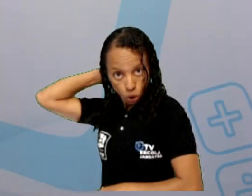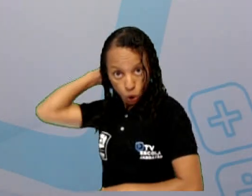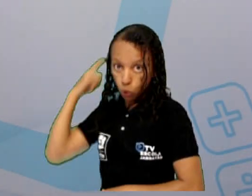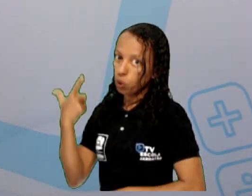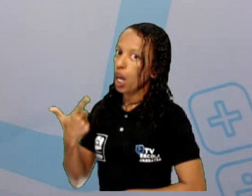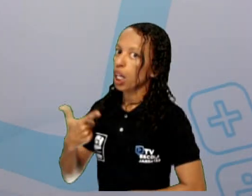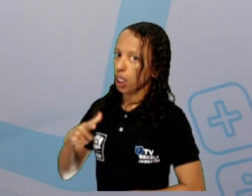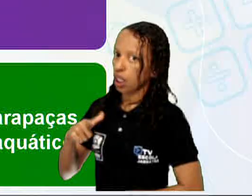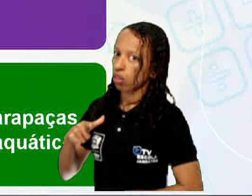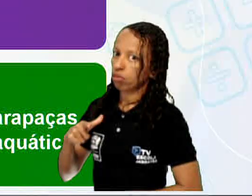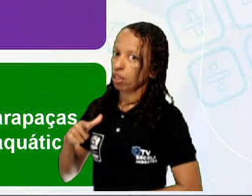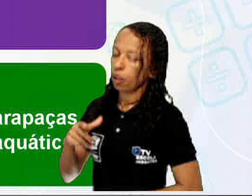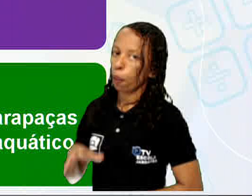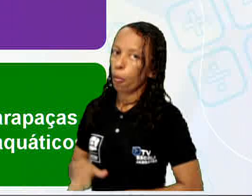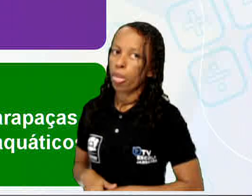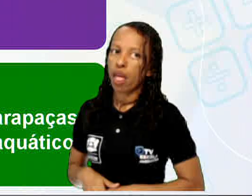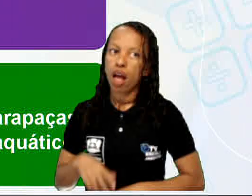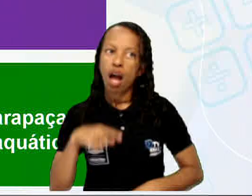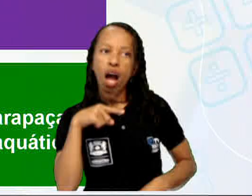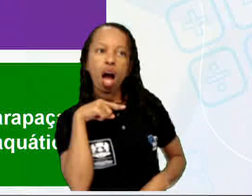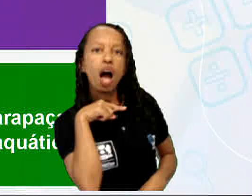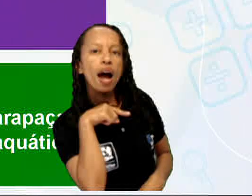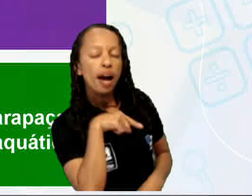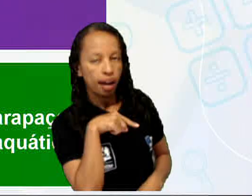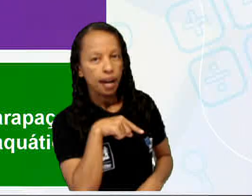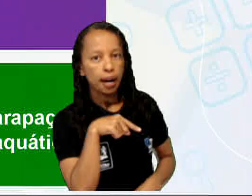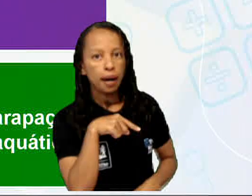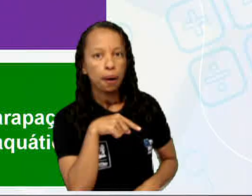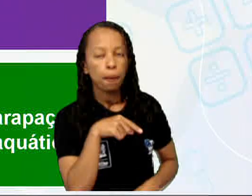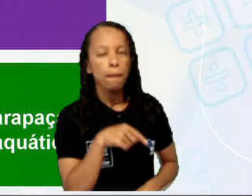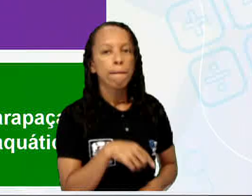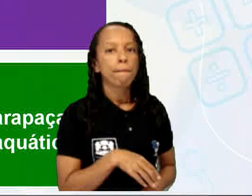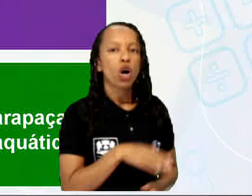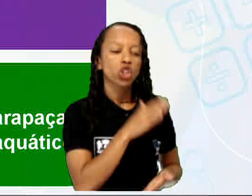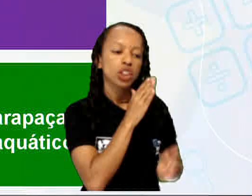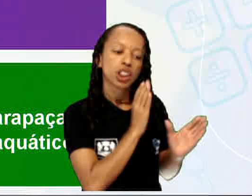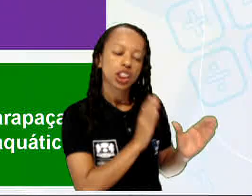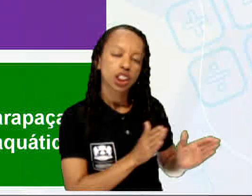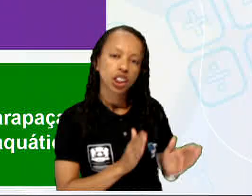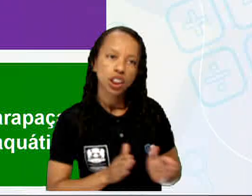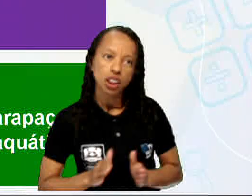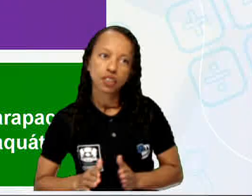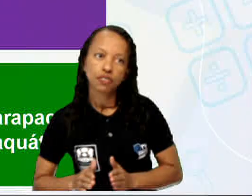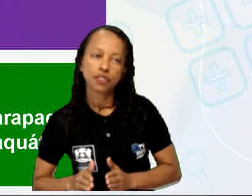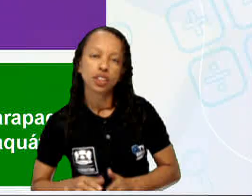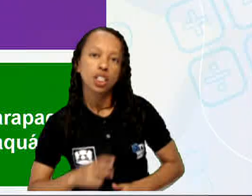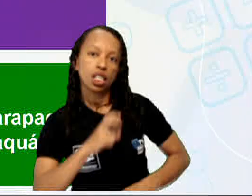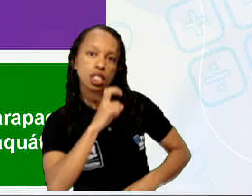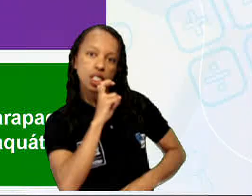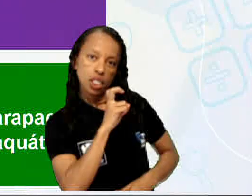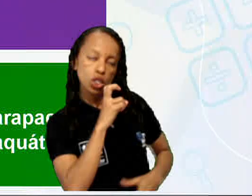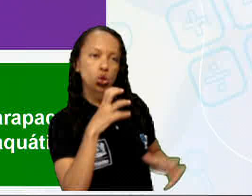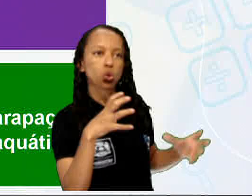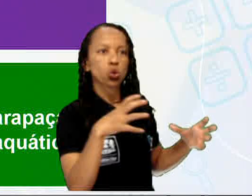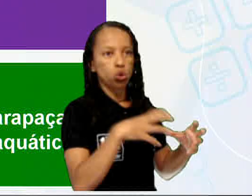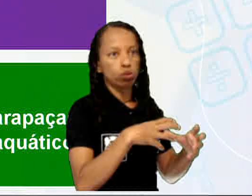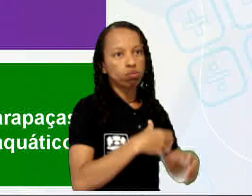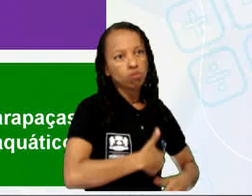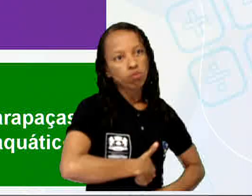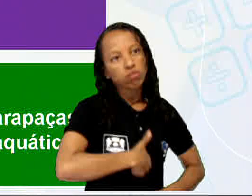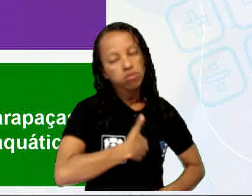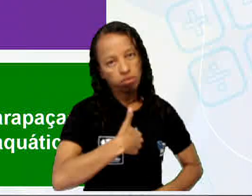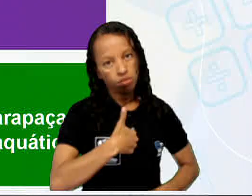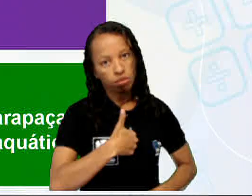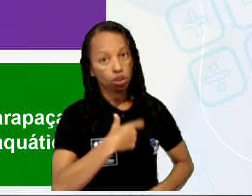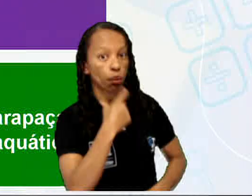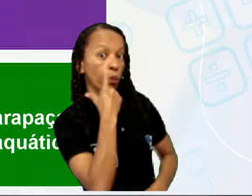Os vertebrados, eles podem se dividir em grandes 5 grupos. Nós temos, primeiro, o grupo